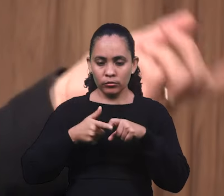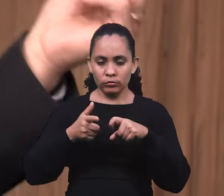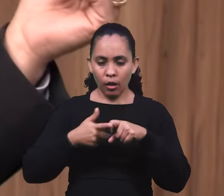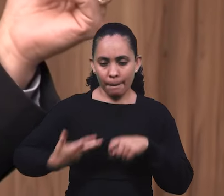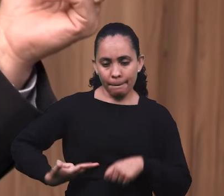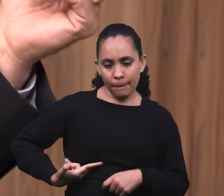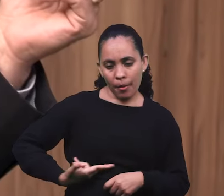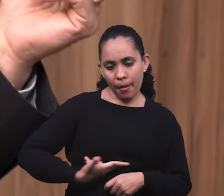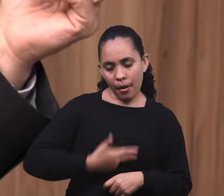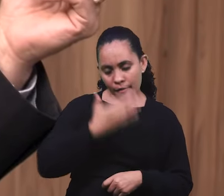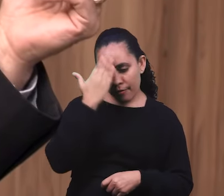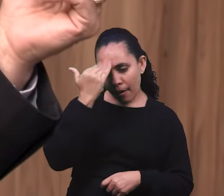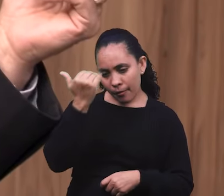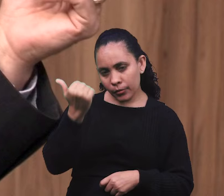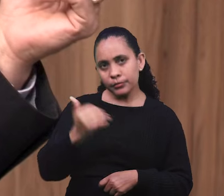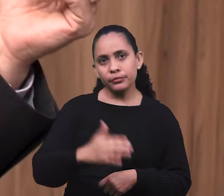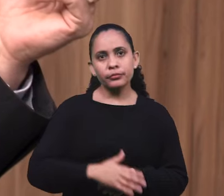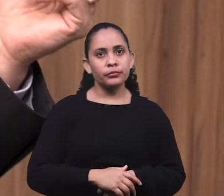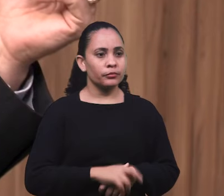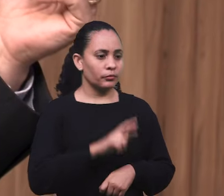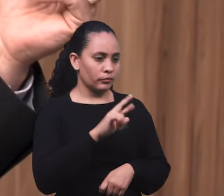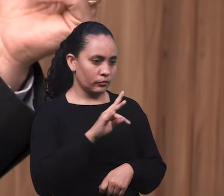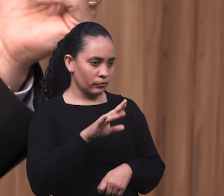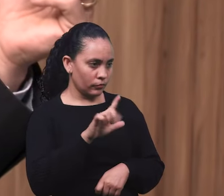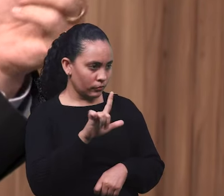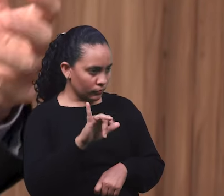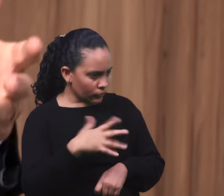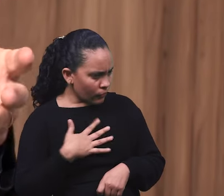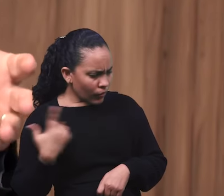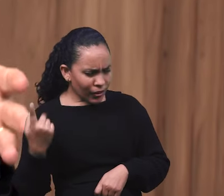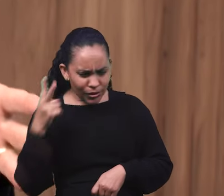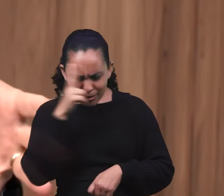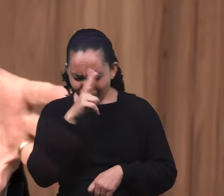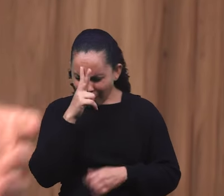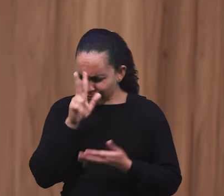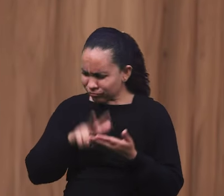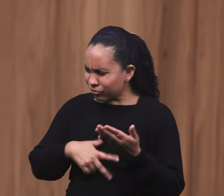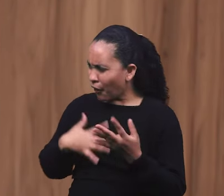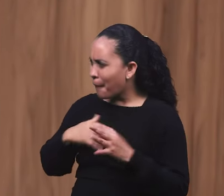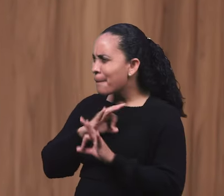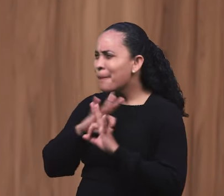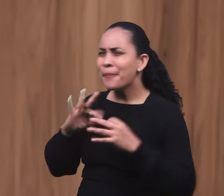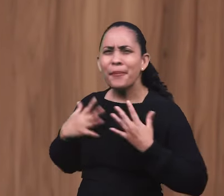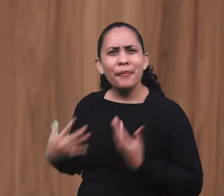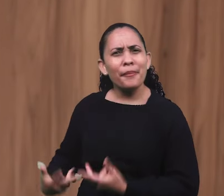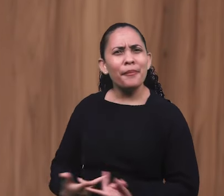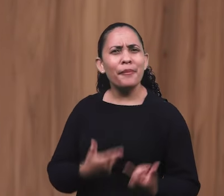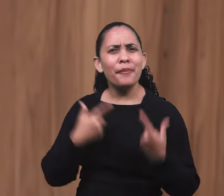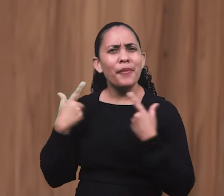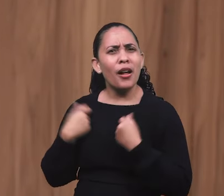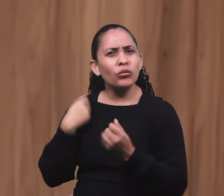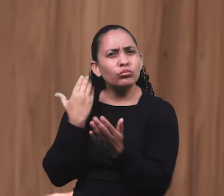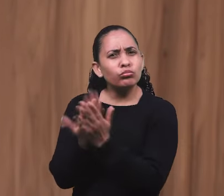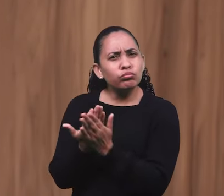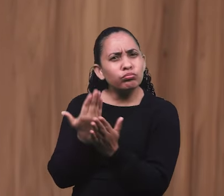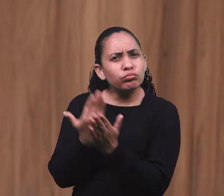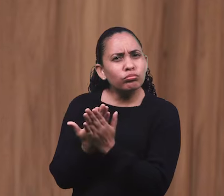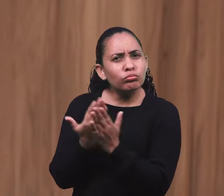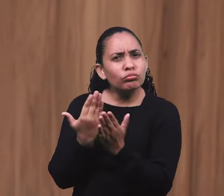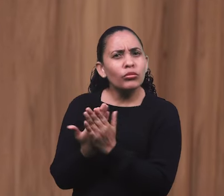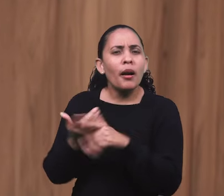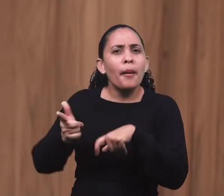plástico Pitangui. Pitangui. A história do Pitangui é fantástica, porque Pitangui estudou